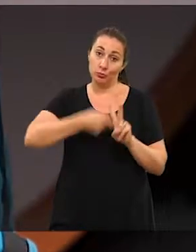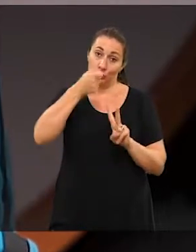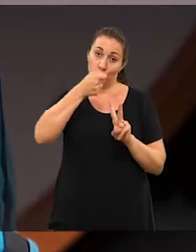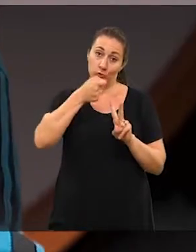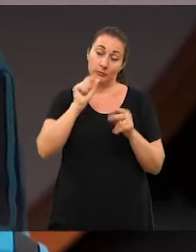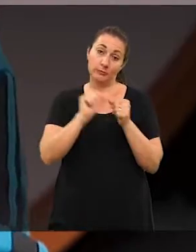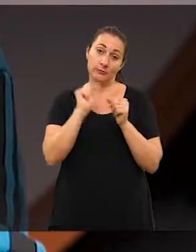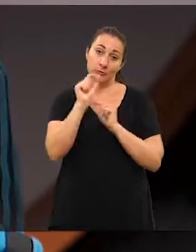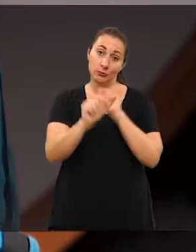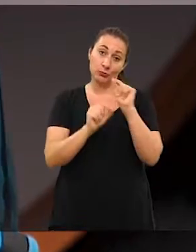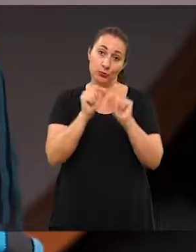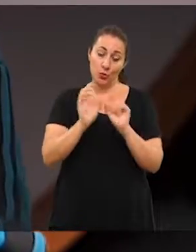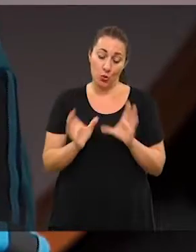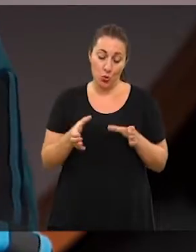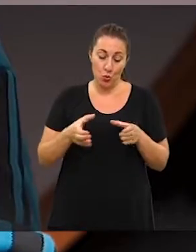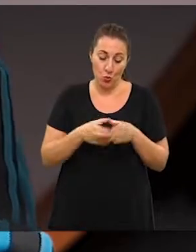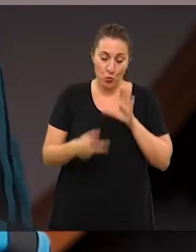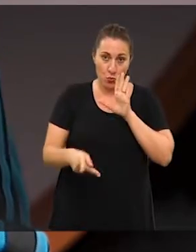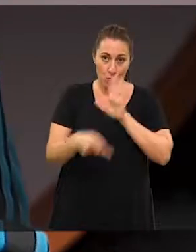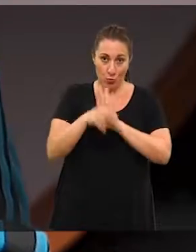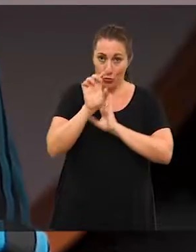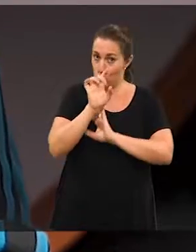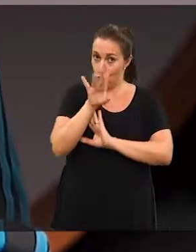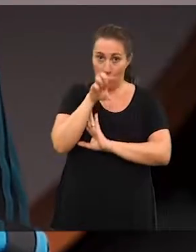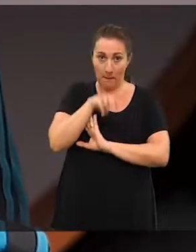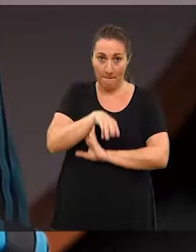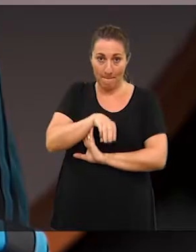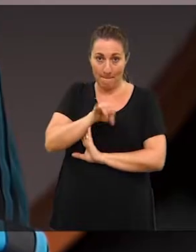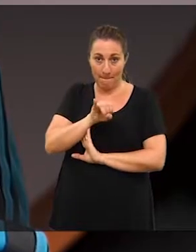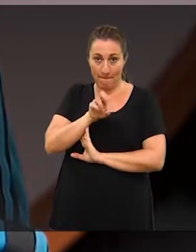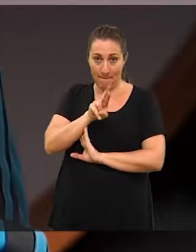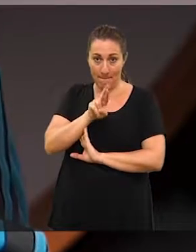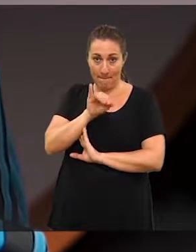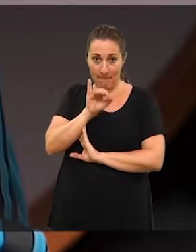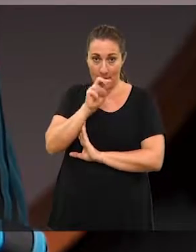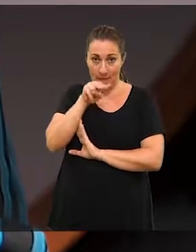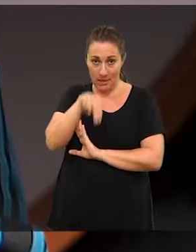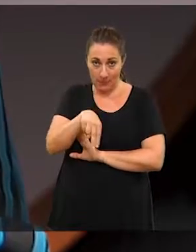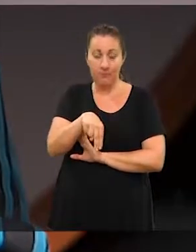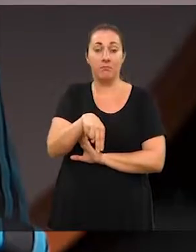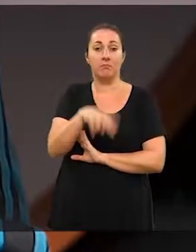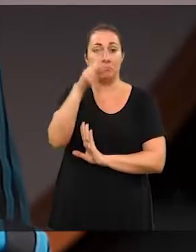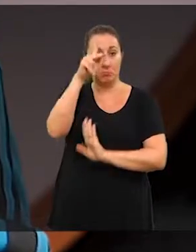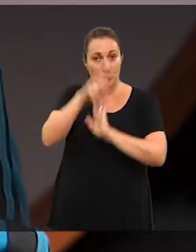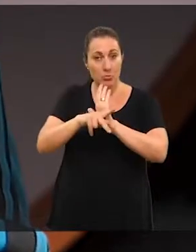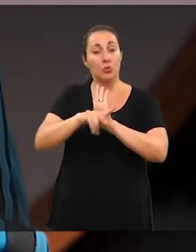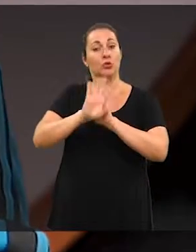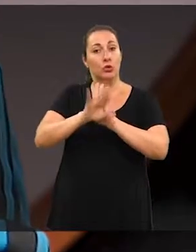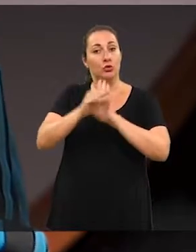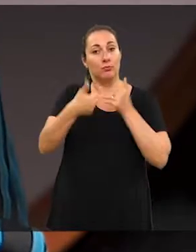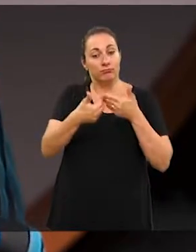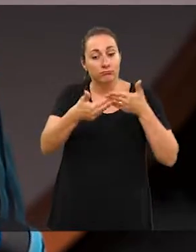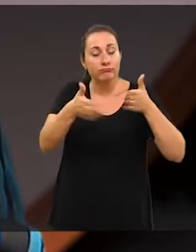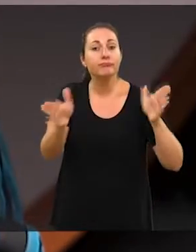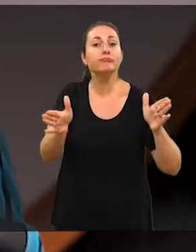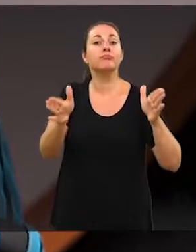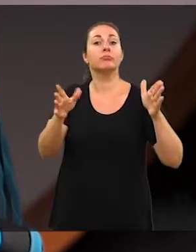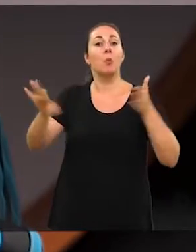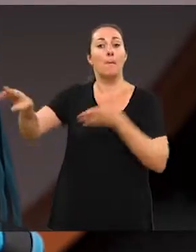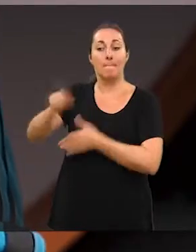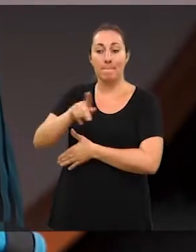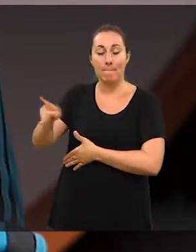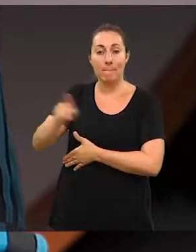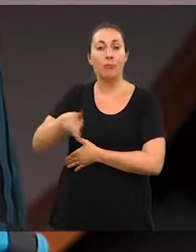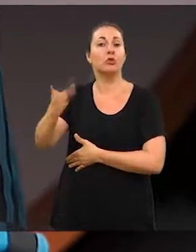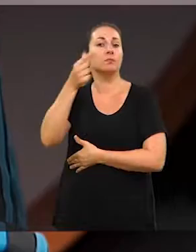2 meses... a categoria mirim. Já foi lançado o projeto, todos os nossos professores das